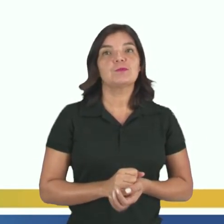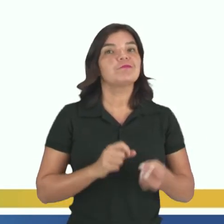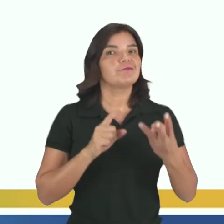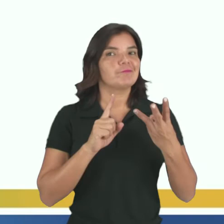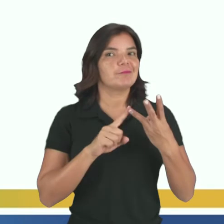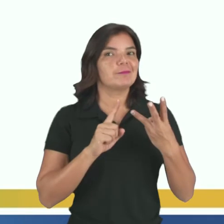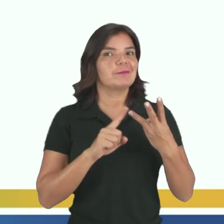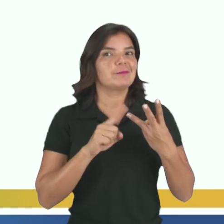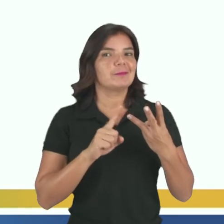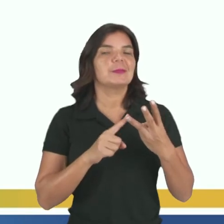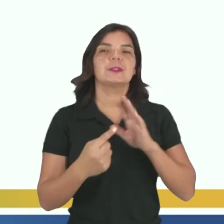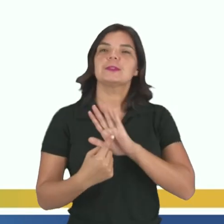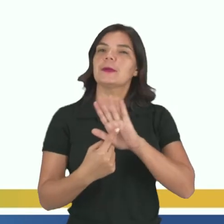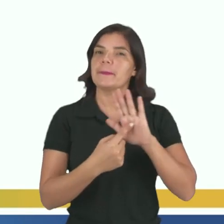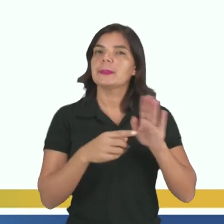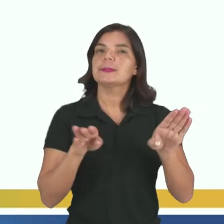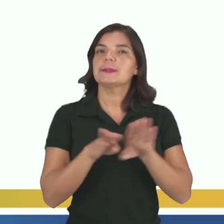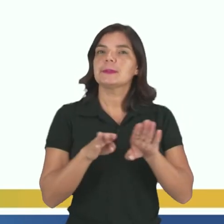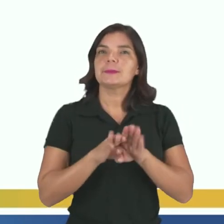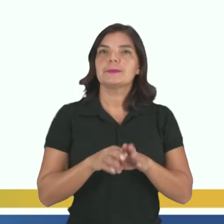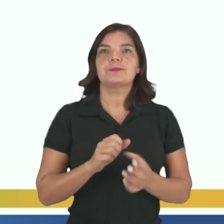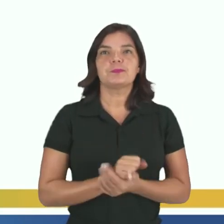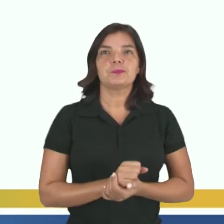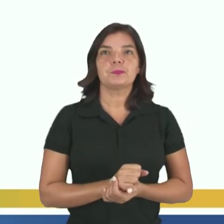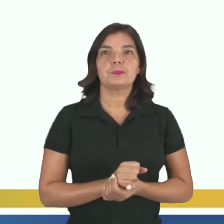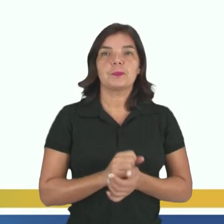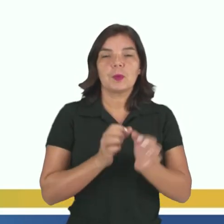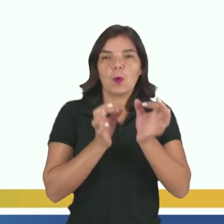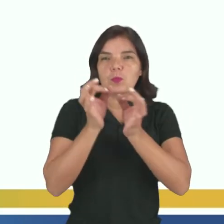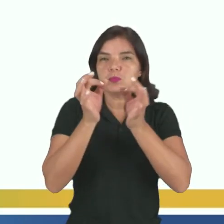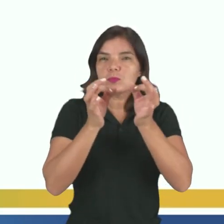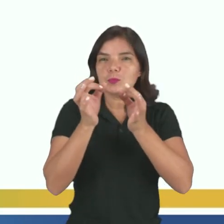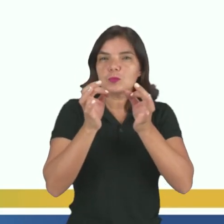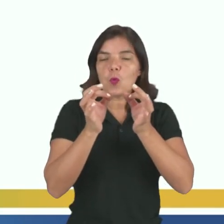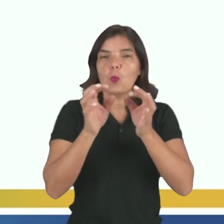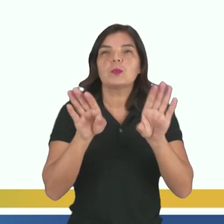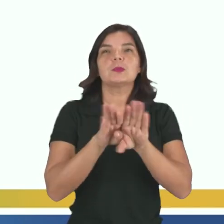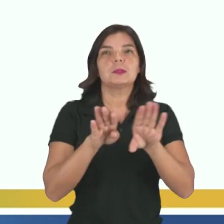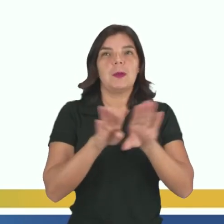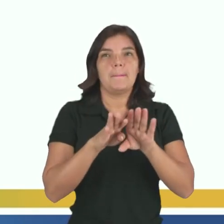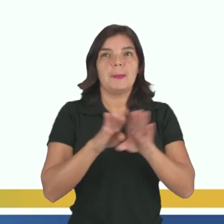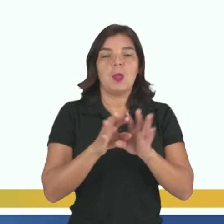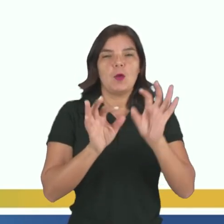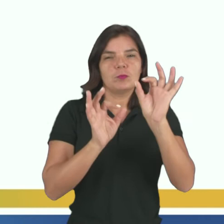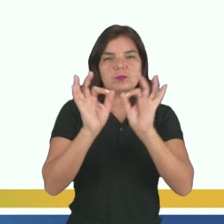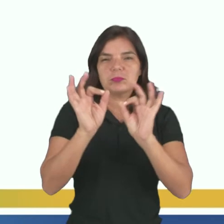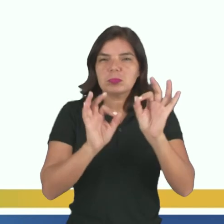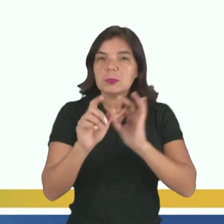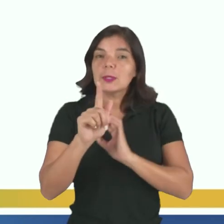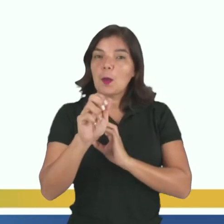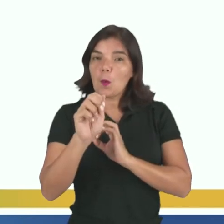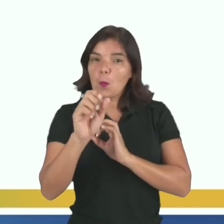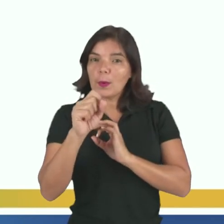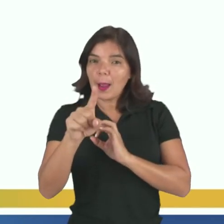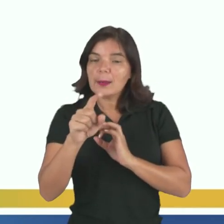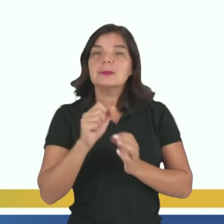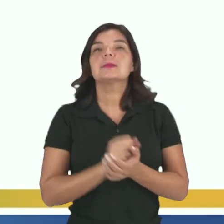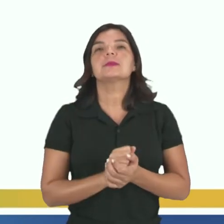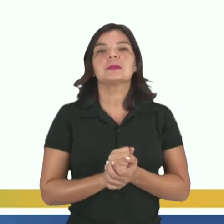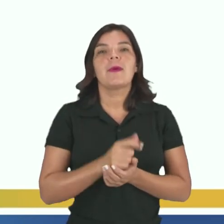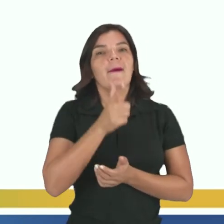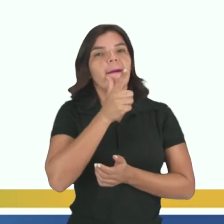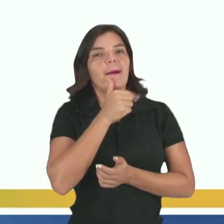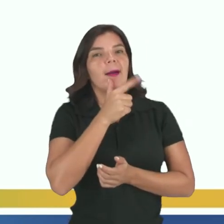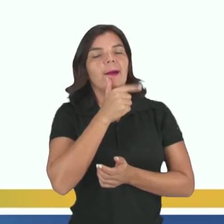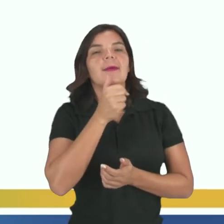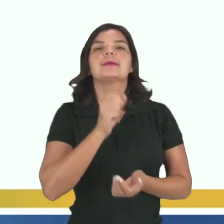então, 3 representações, que eu posso ver aí os cubos lá em cima, eu tenho esses pontinhos mais embaixo que vai representar o gás e tenho